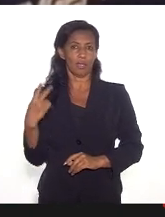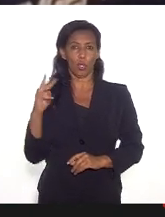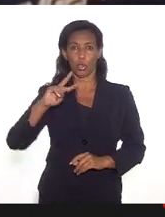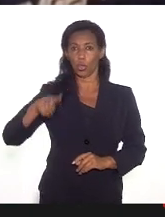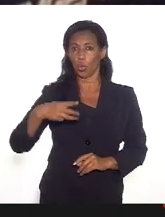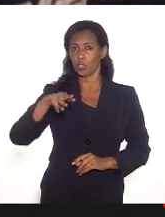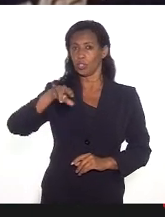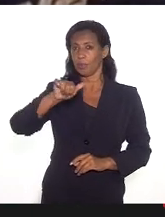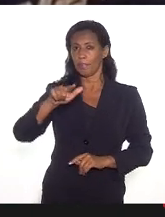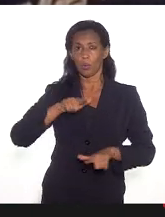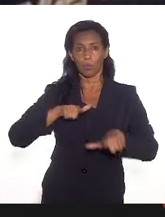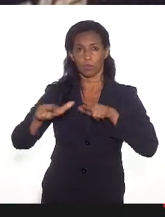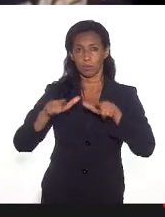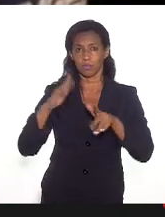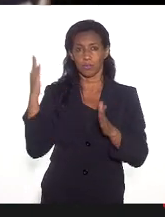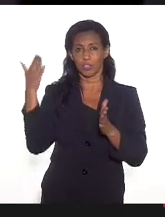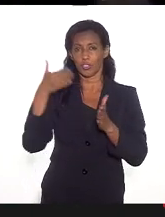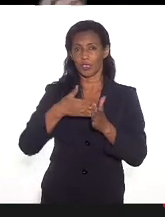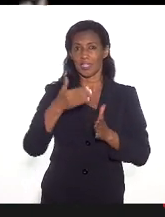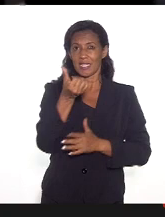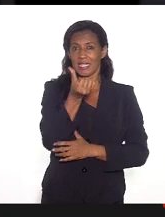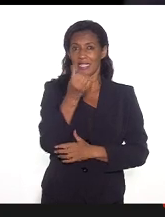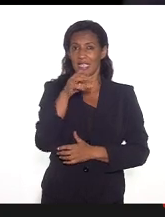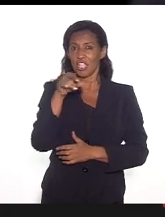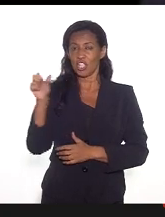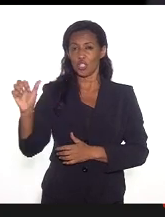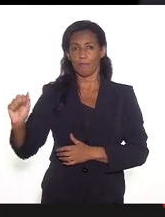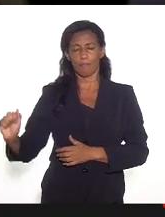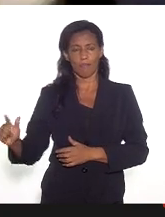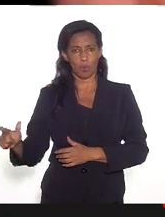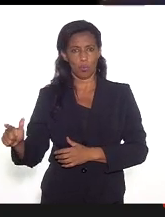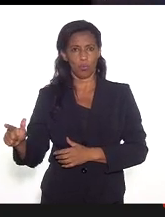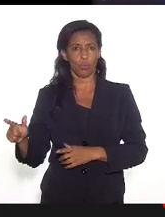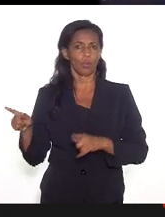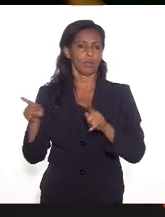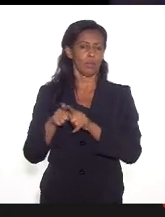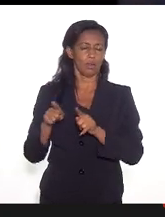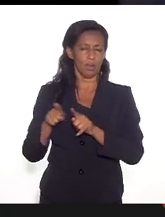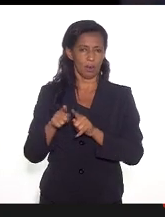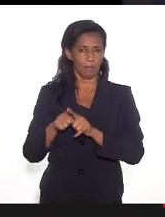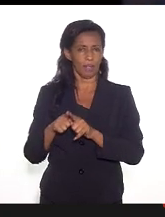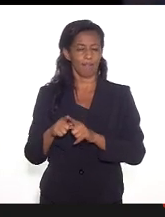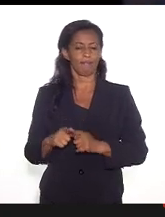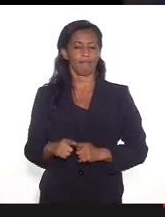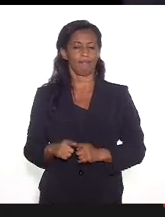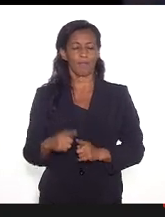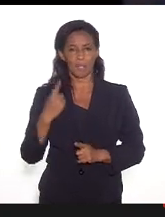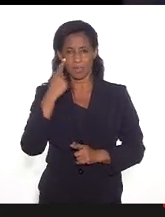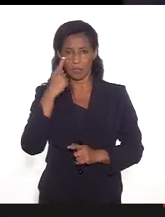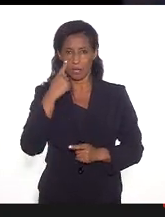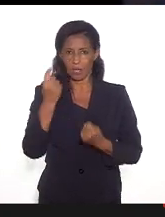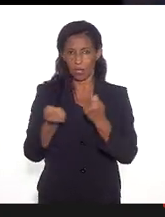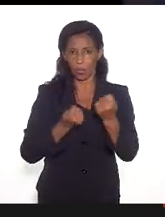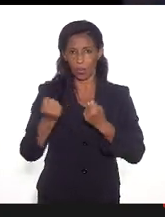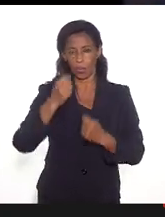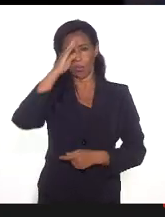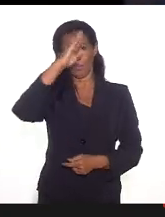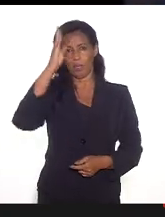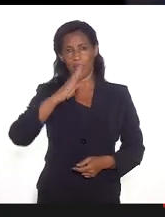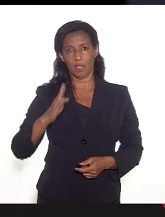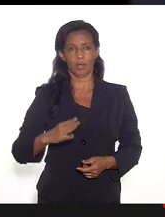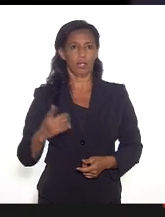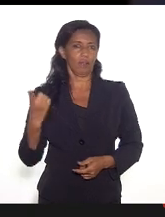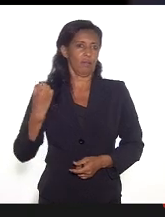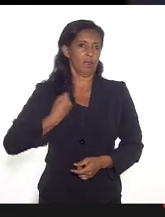e cerca de 6 mil empregos indiretos. E se olharmos a economia nacional, né, terá